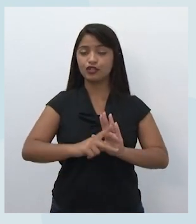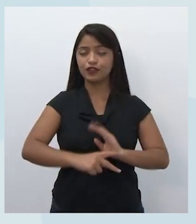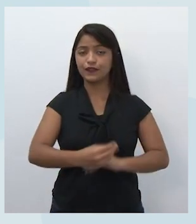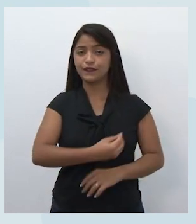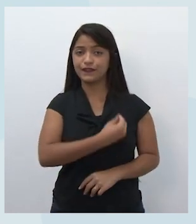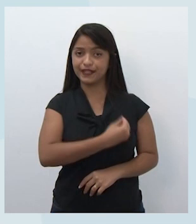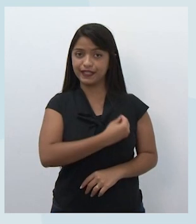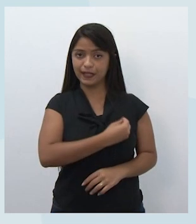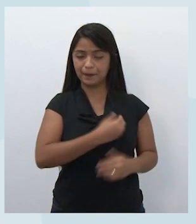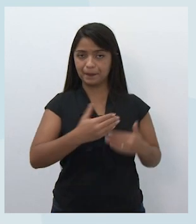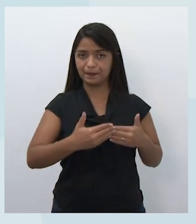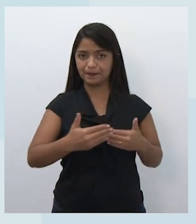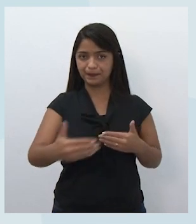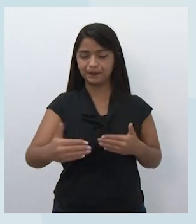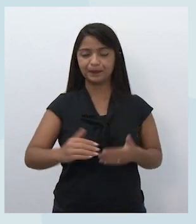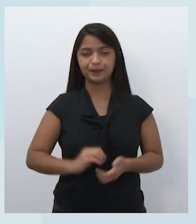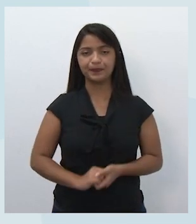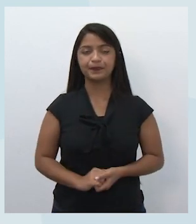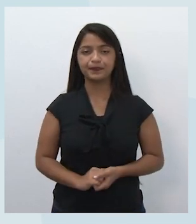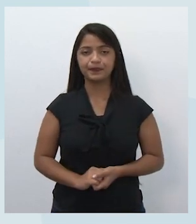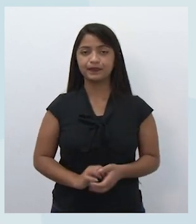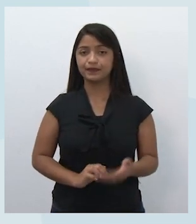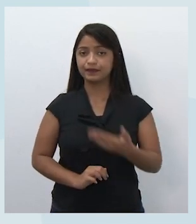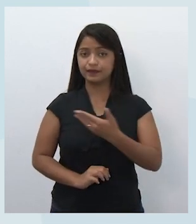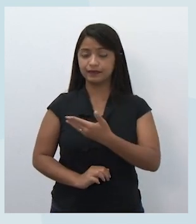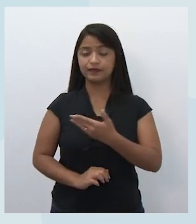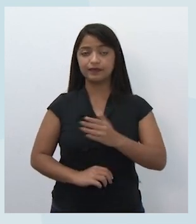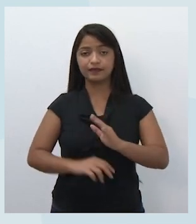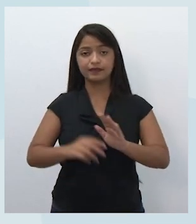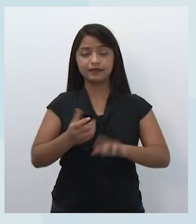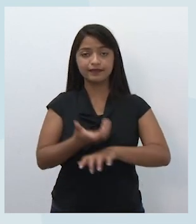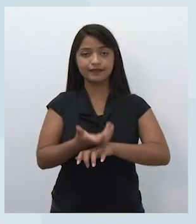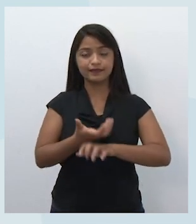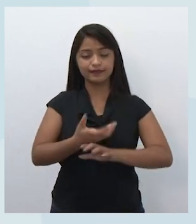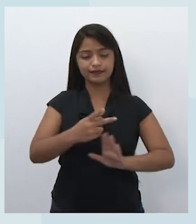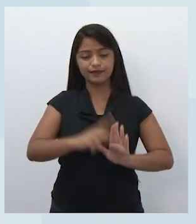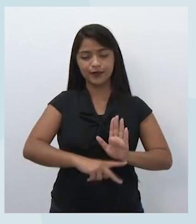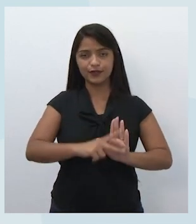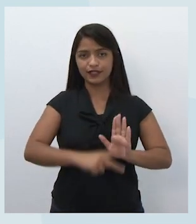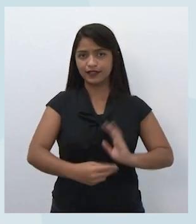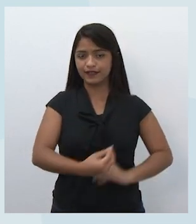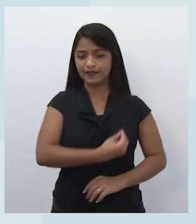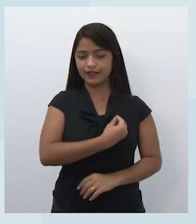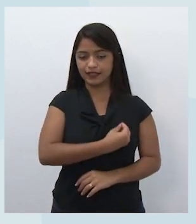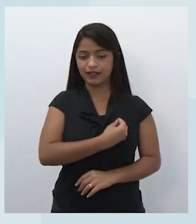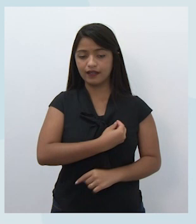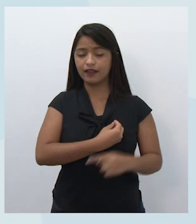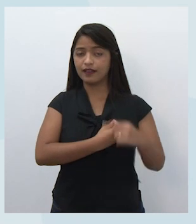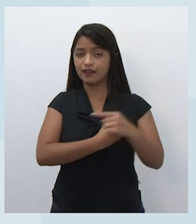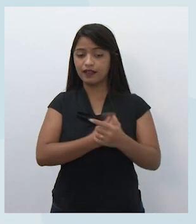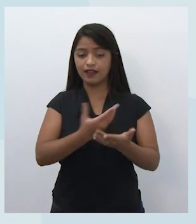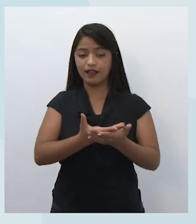no projeto de vida que o estudante também vai exercitar a forma